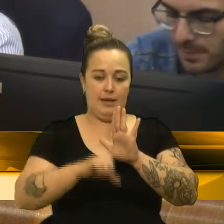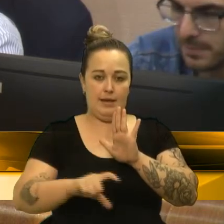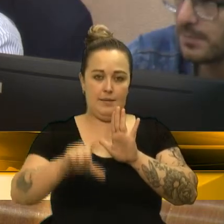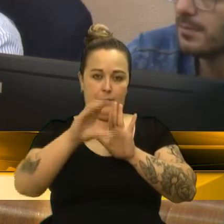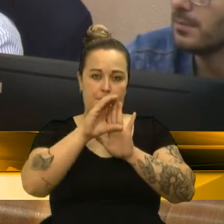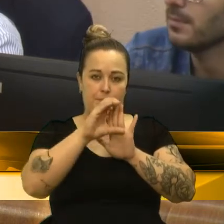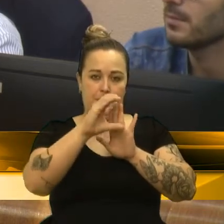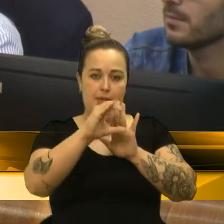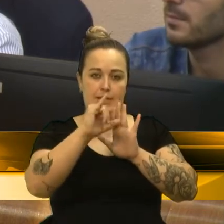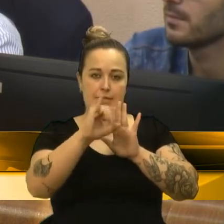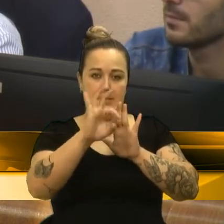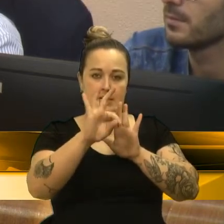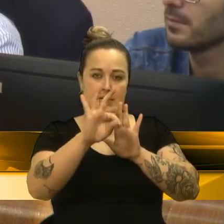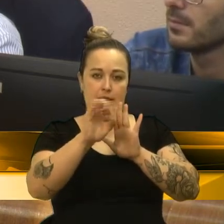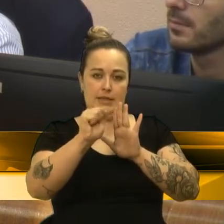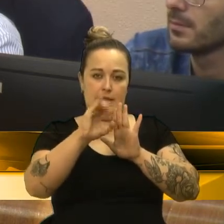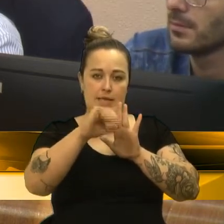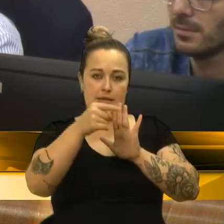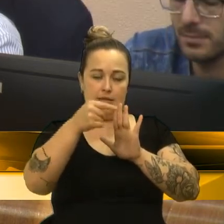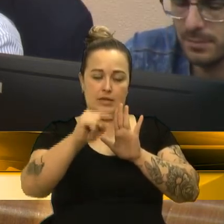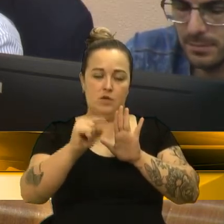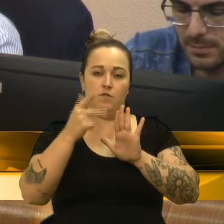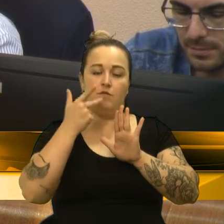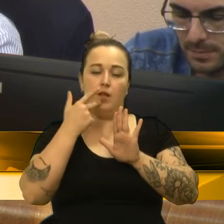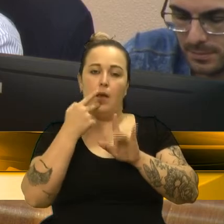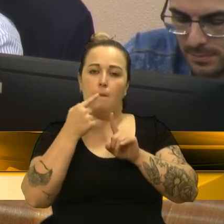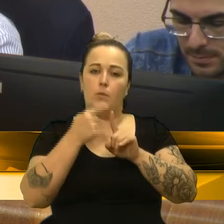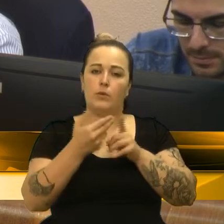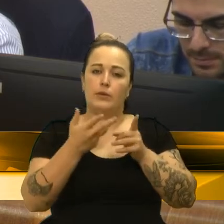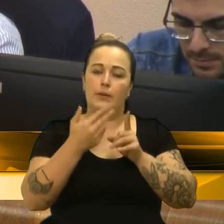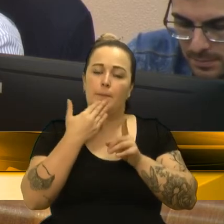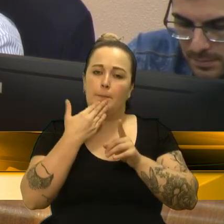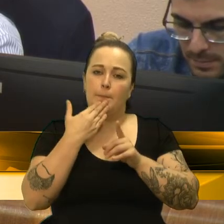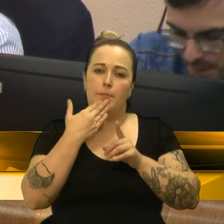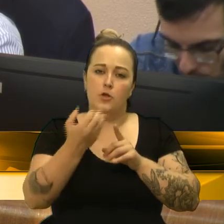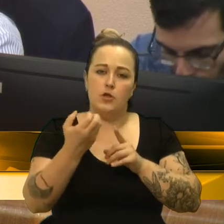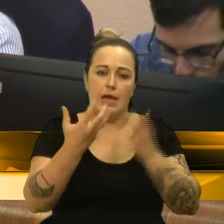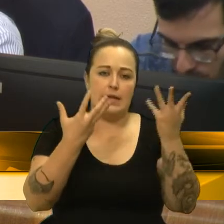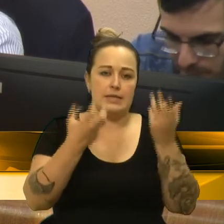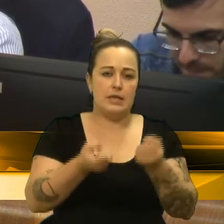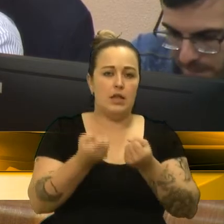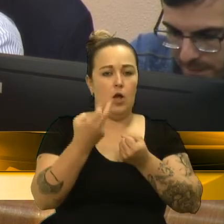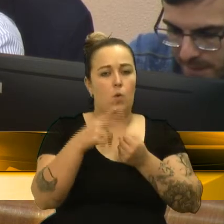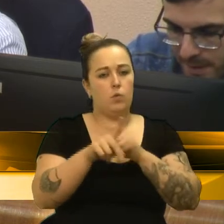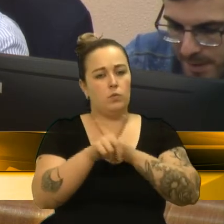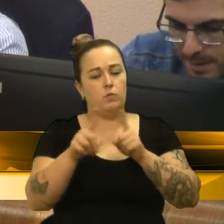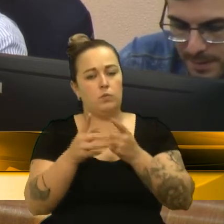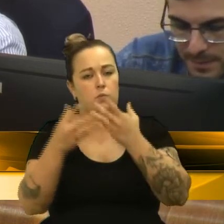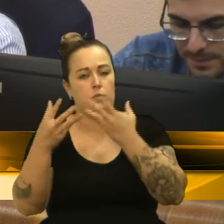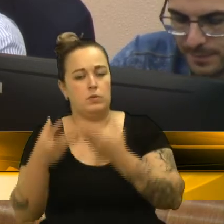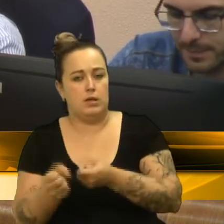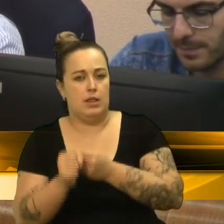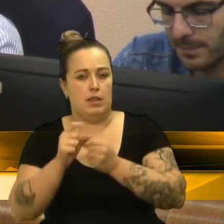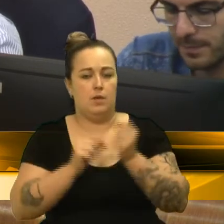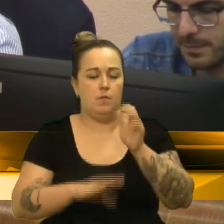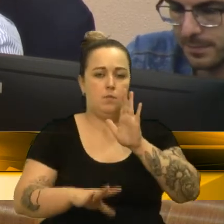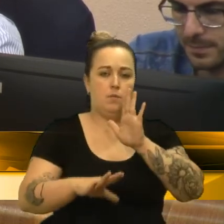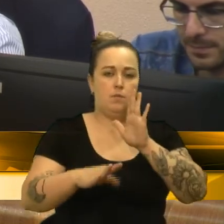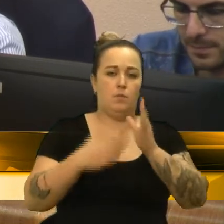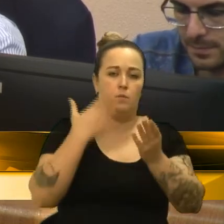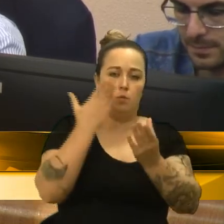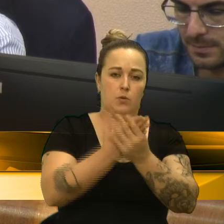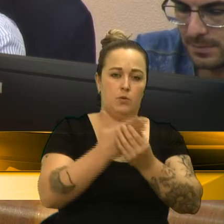aditar ou alterar o pedido ou a causa de pedir, independentemente de consentimento do réu. Como a citação no processo de cassação se